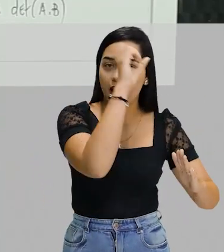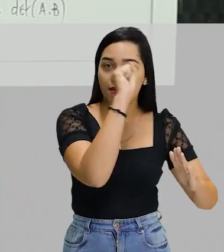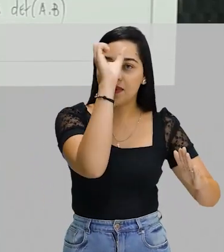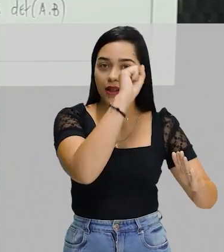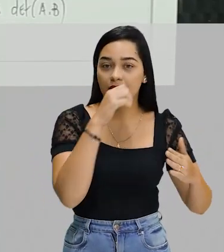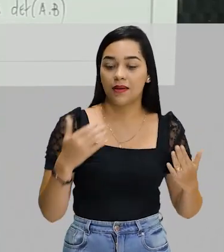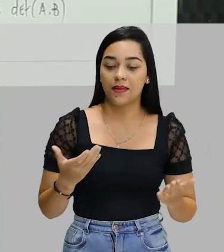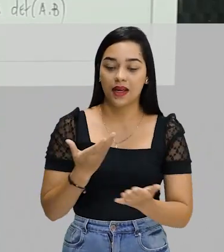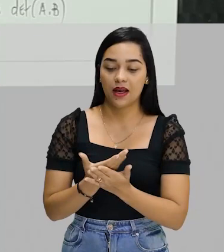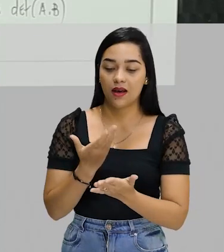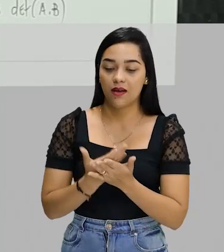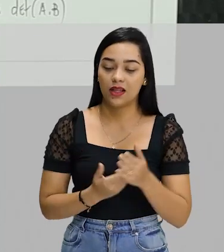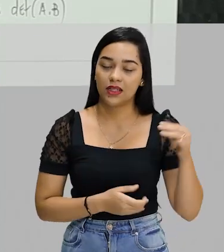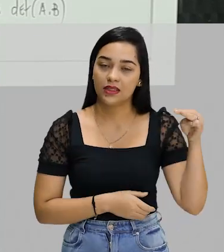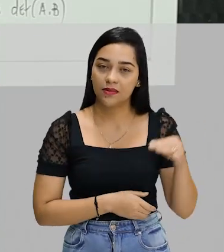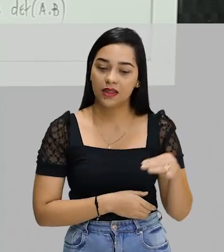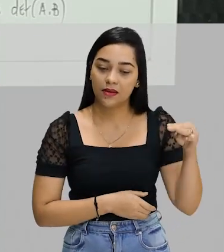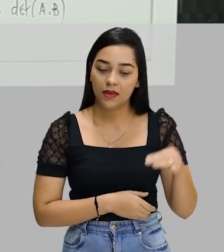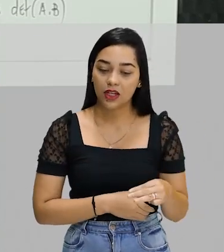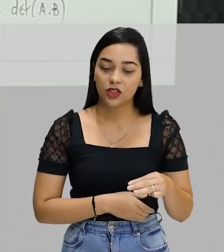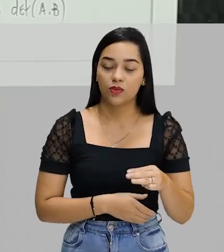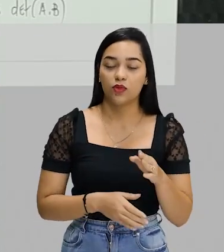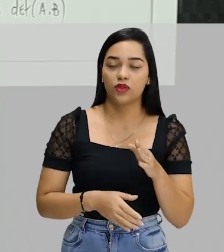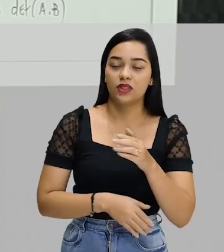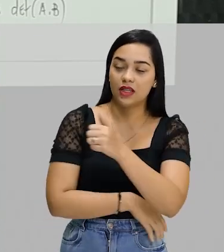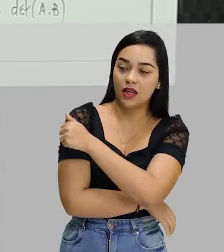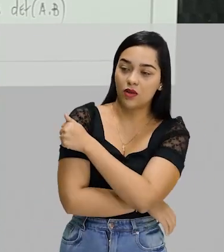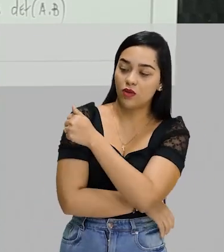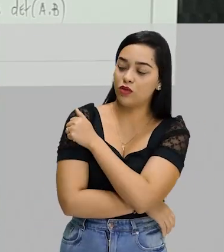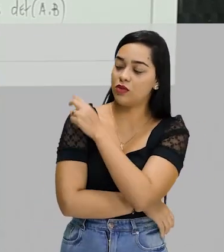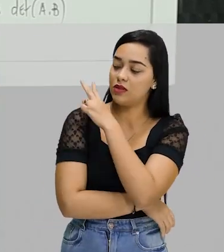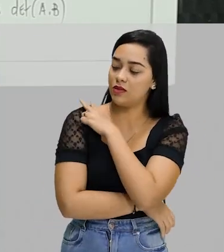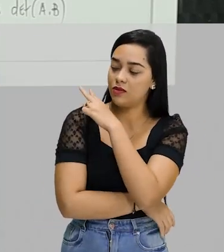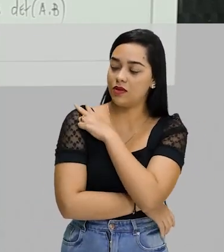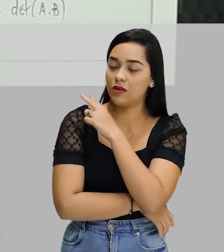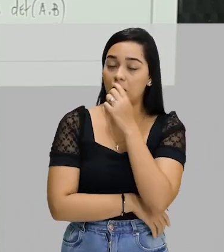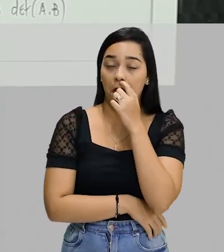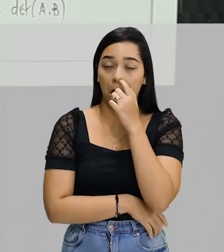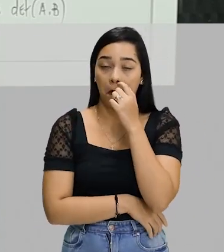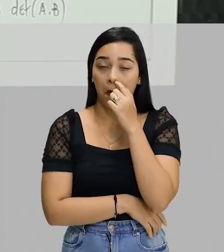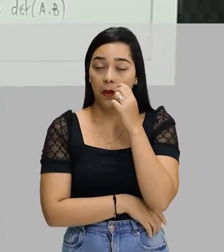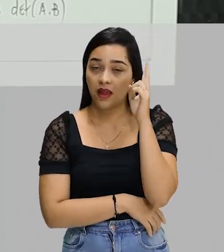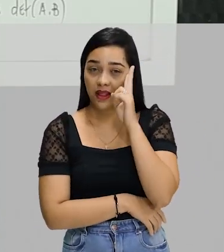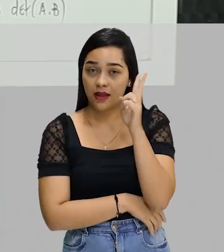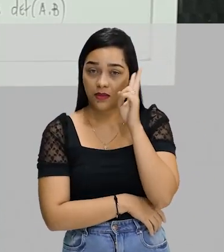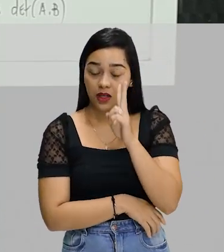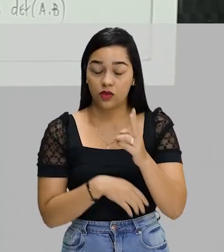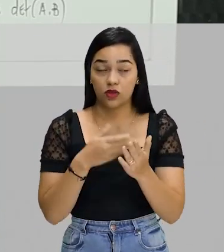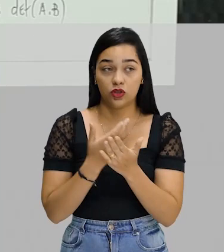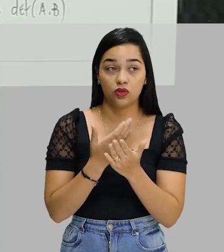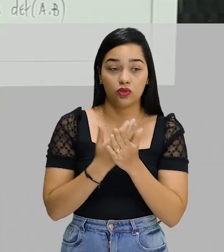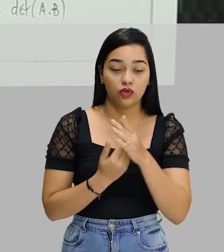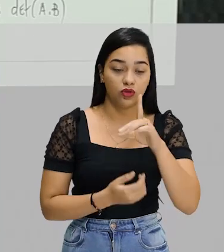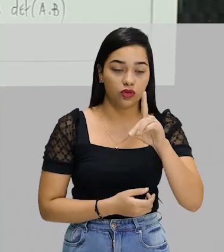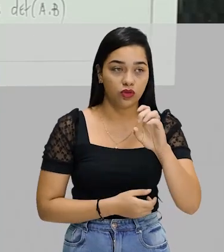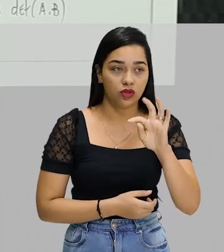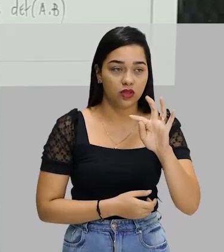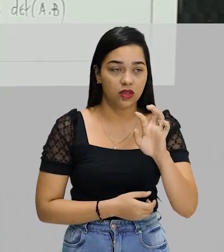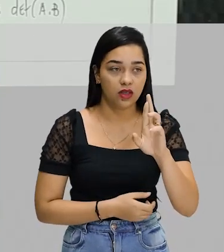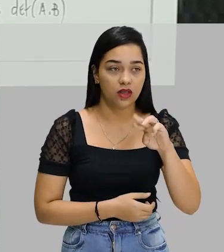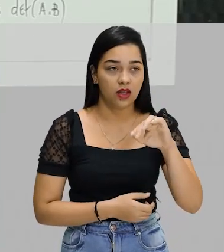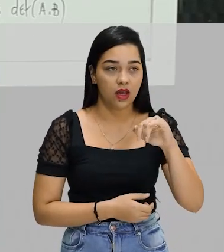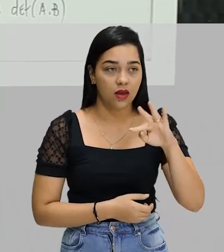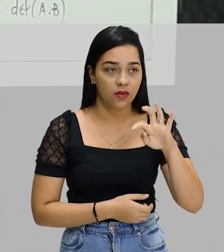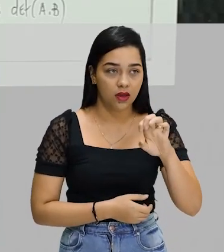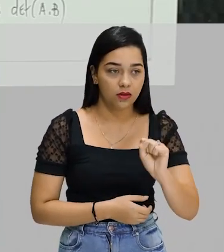mais uma aula de matemática para os alunos da segunda série do ensino médio. Lembrando que a gente está fazendo o estudo dos determinantes, né? Já falamos